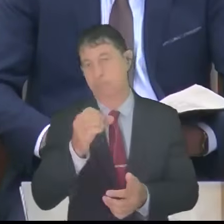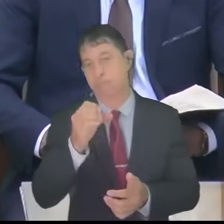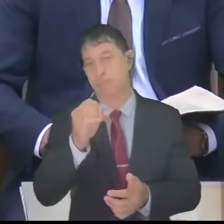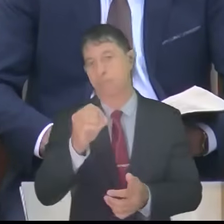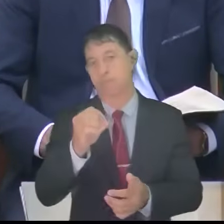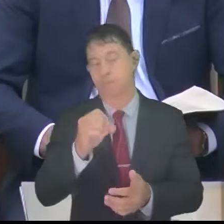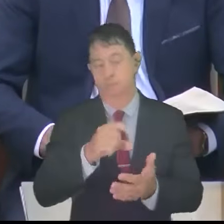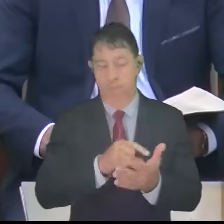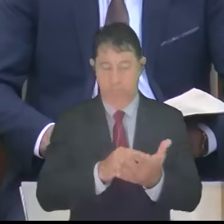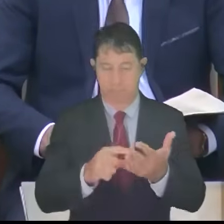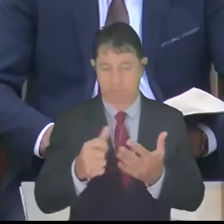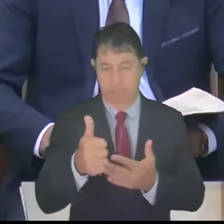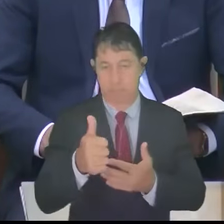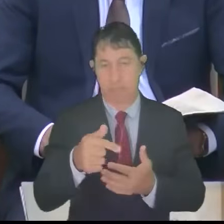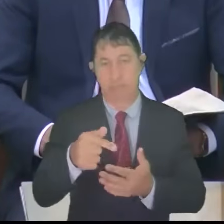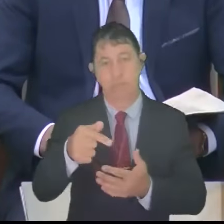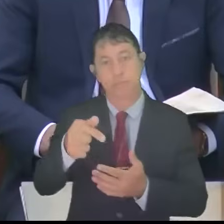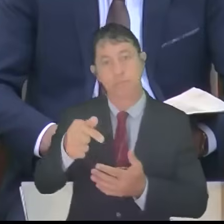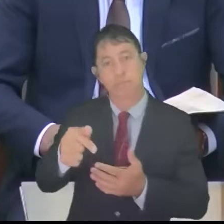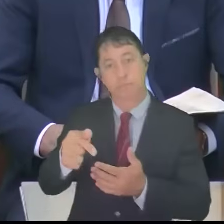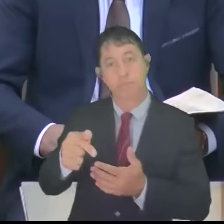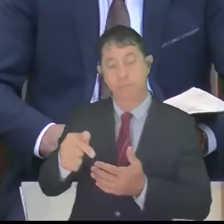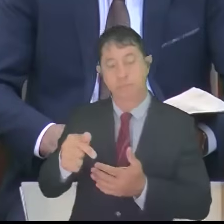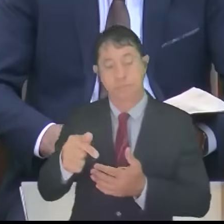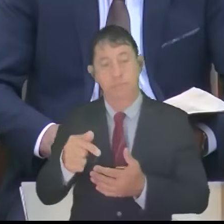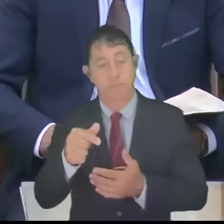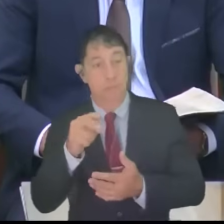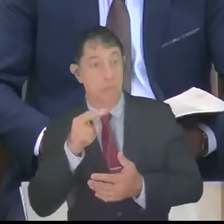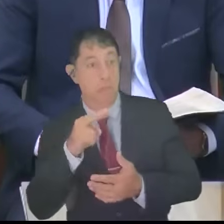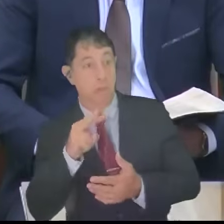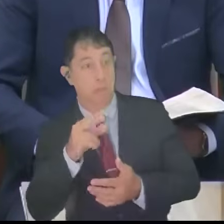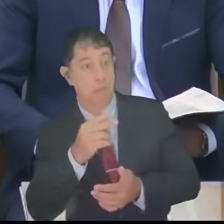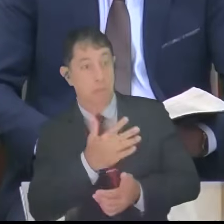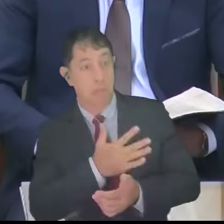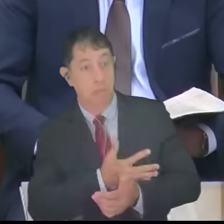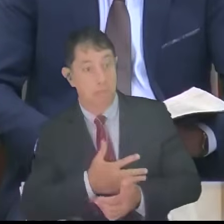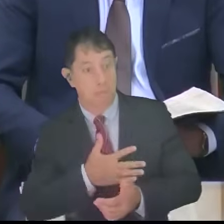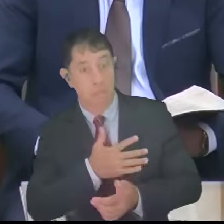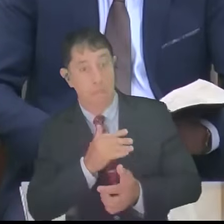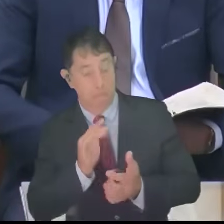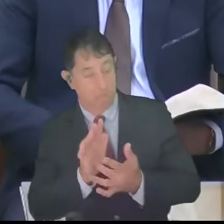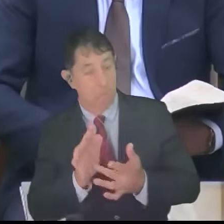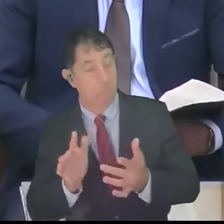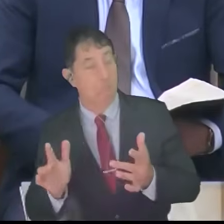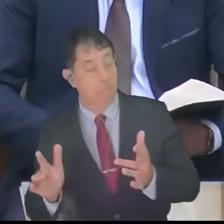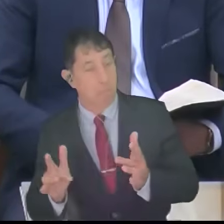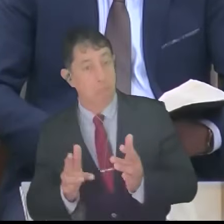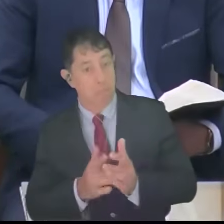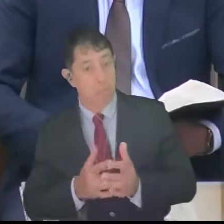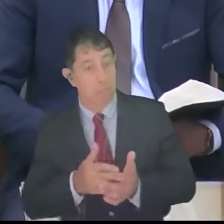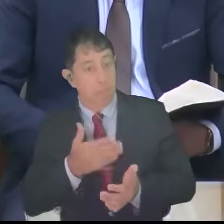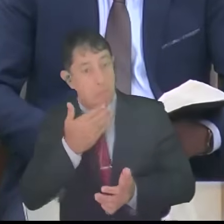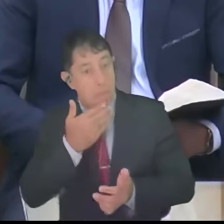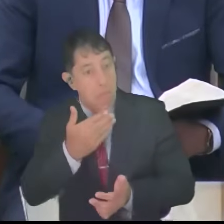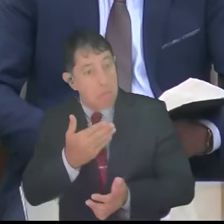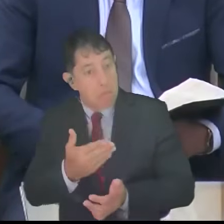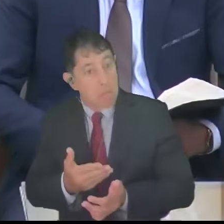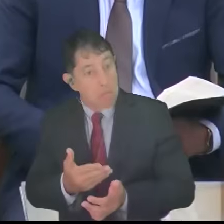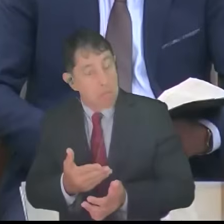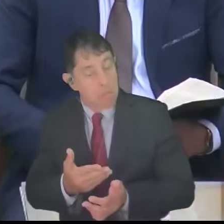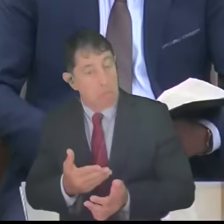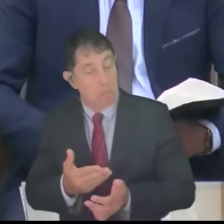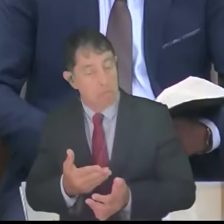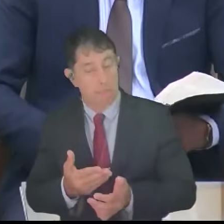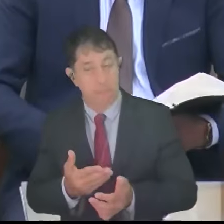que Jesus alegrou-se no Espírito Santo. Glória a Deus, está em tela, o irmão colocou. E voltaram